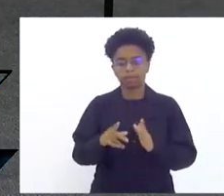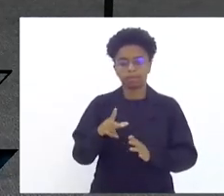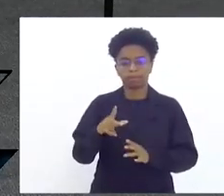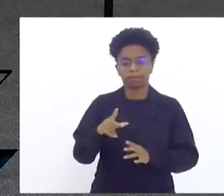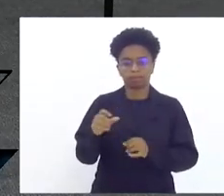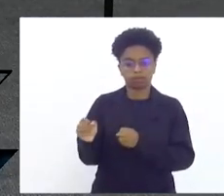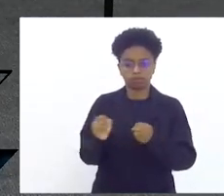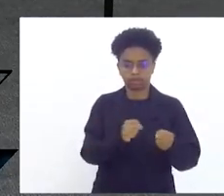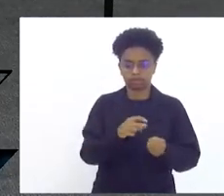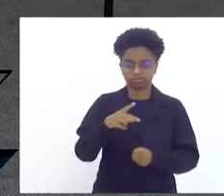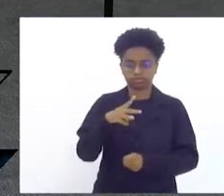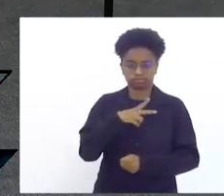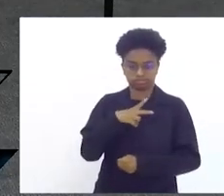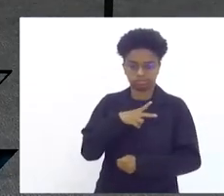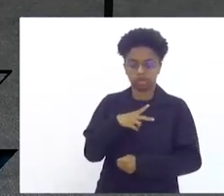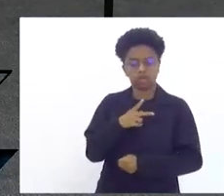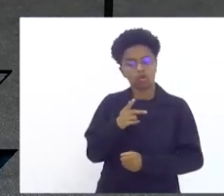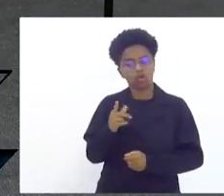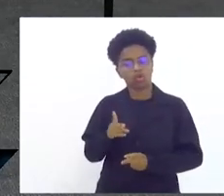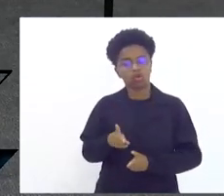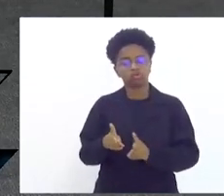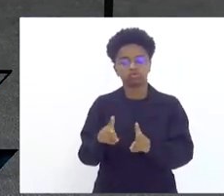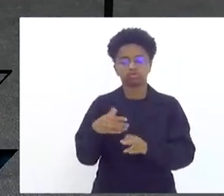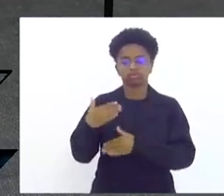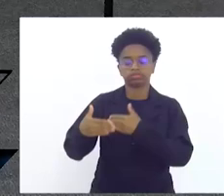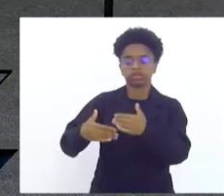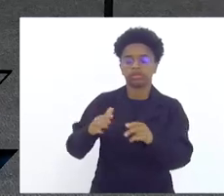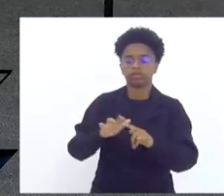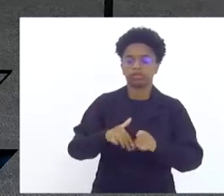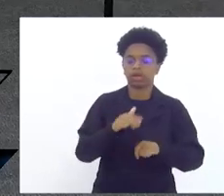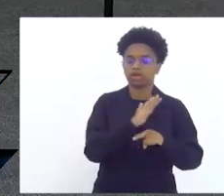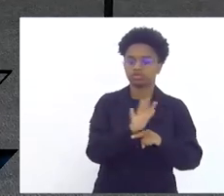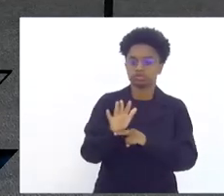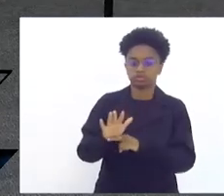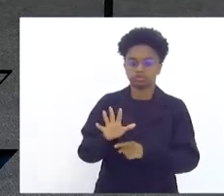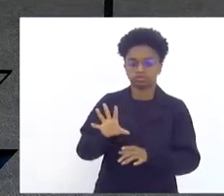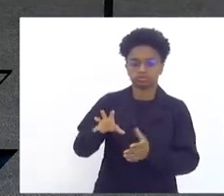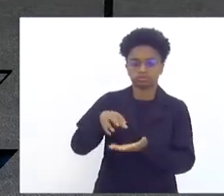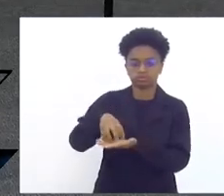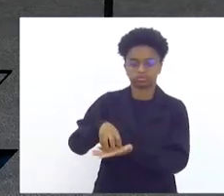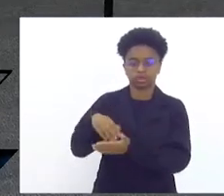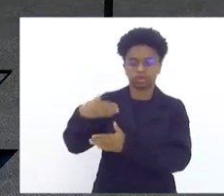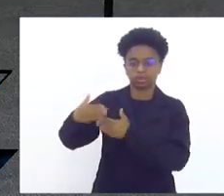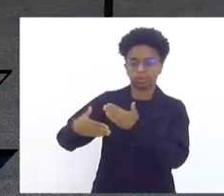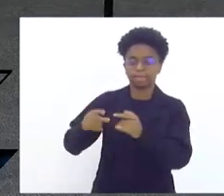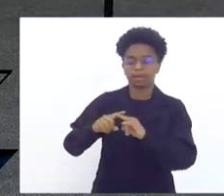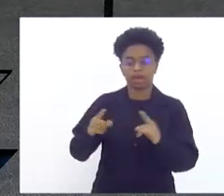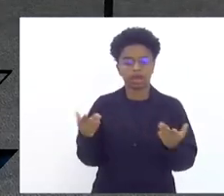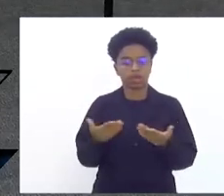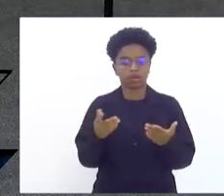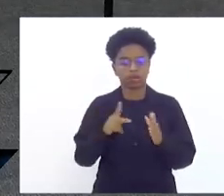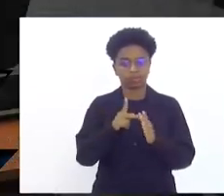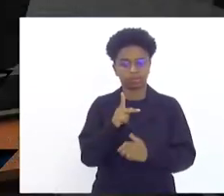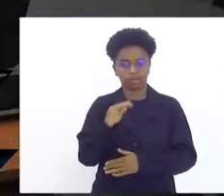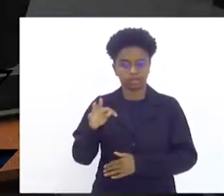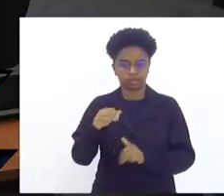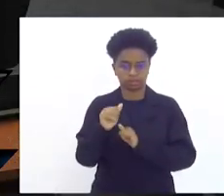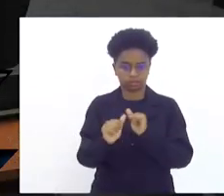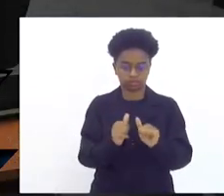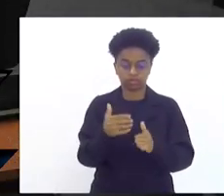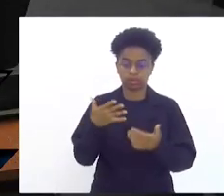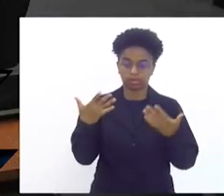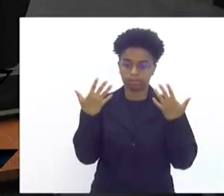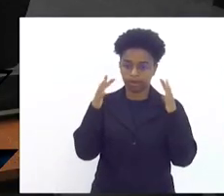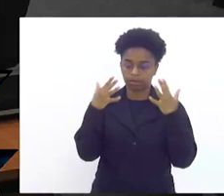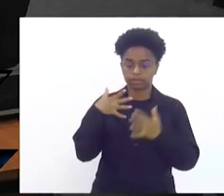possa se perpetuar com ajuda do setor Progressista que muitas vezes foi crítico e agora por meia dúzia de carguinhos o PT se vendeu Então parabéns pelo